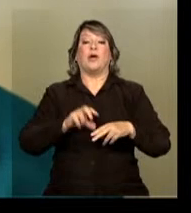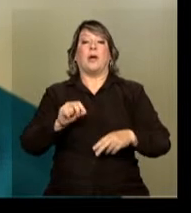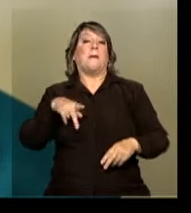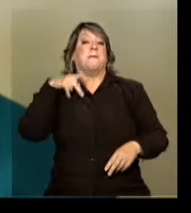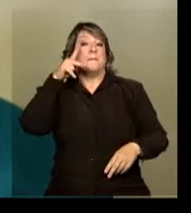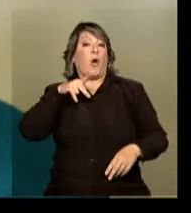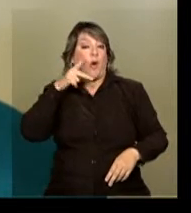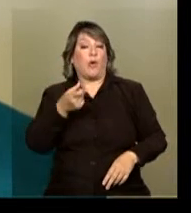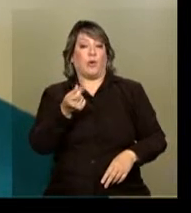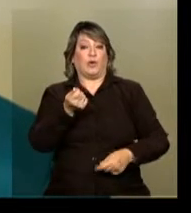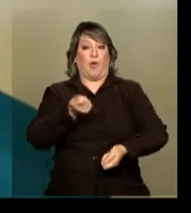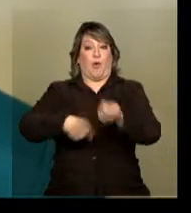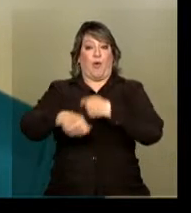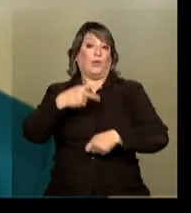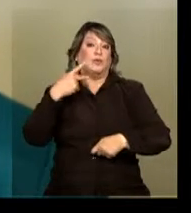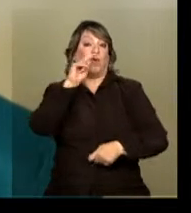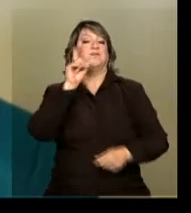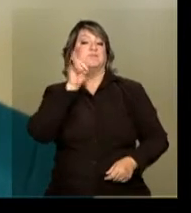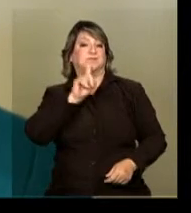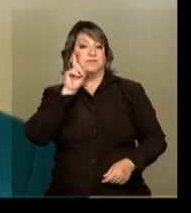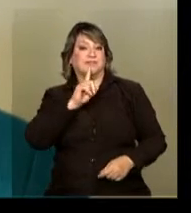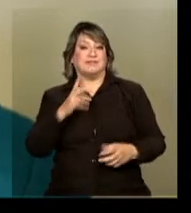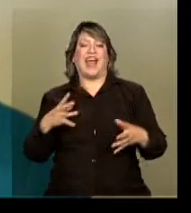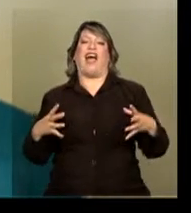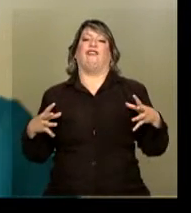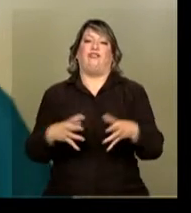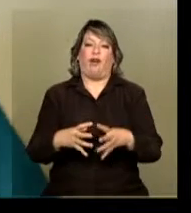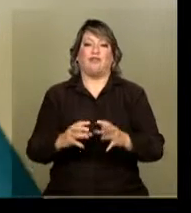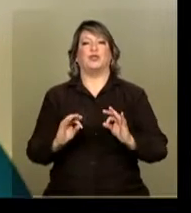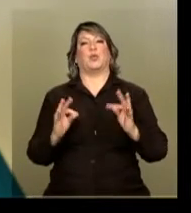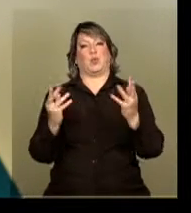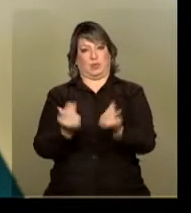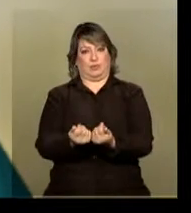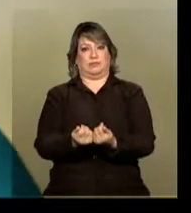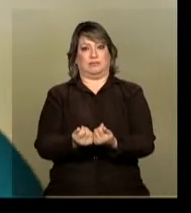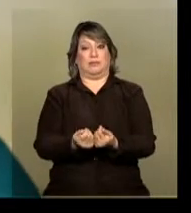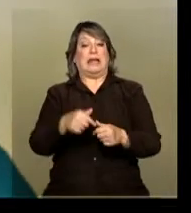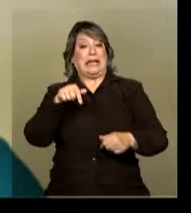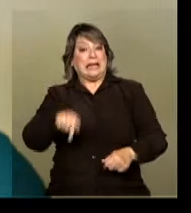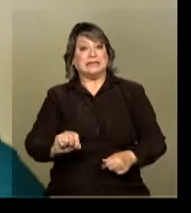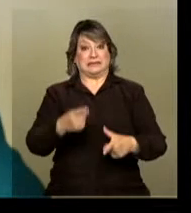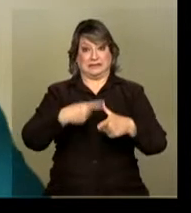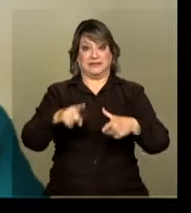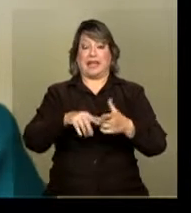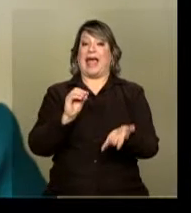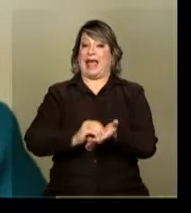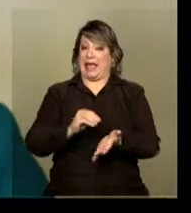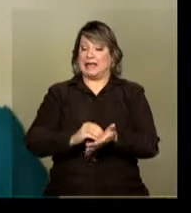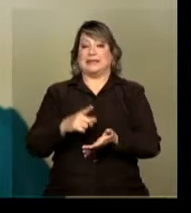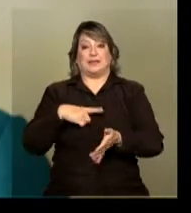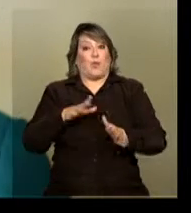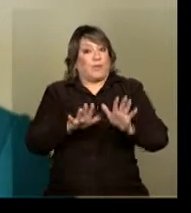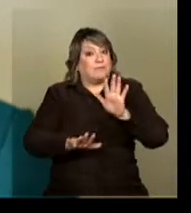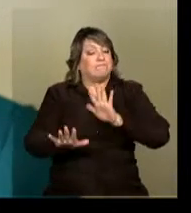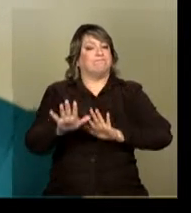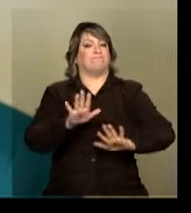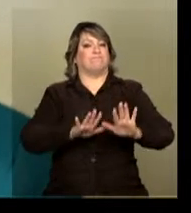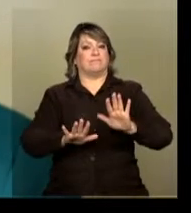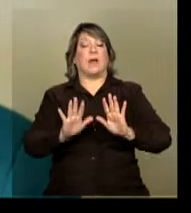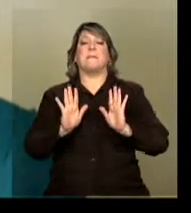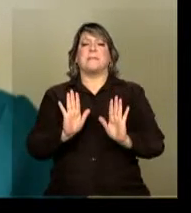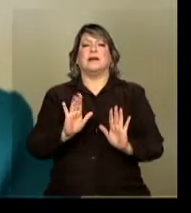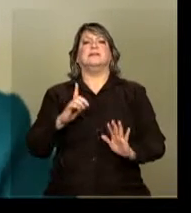monetária americana e afetam a todos a situação ainda exige cuidados porém há